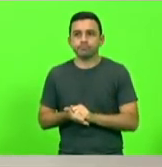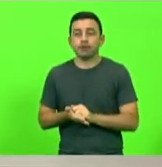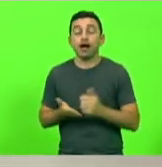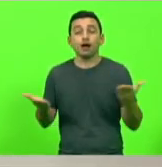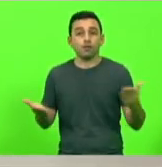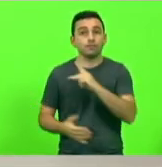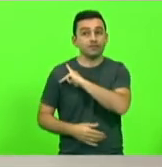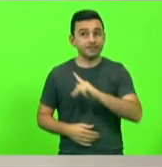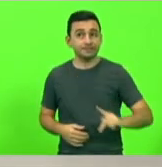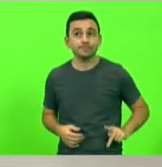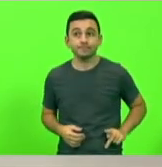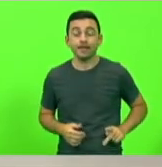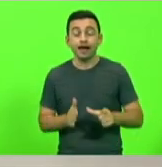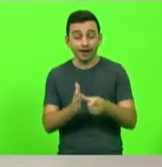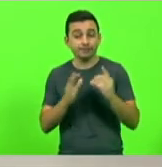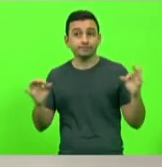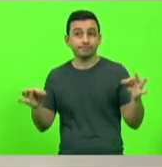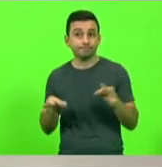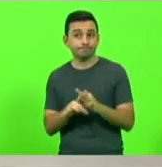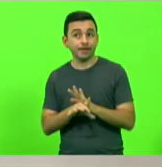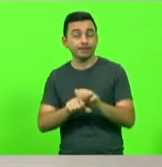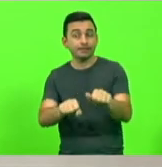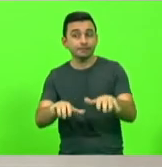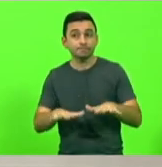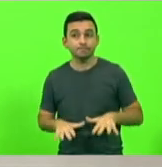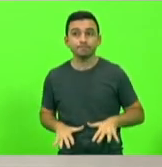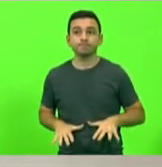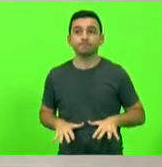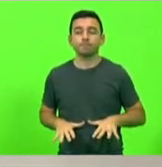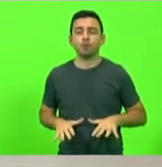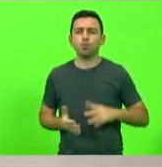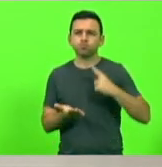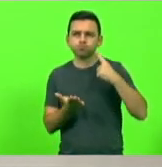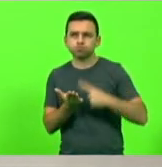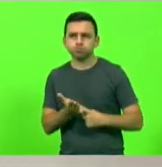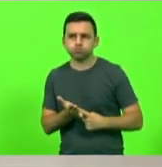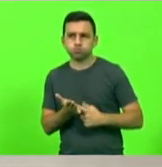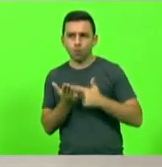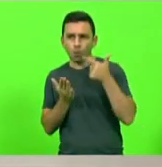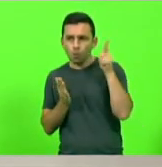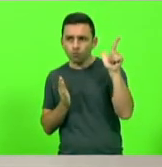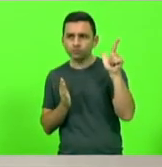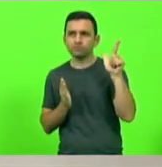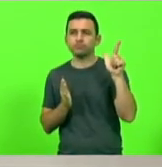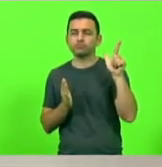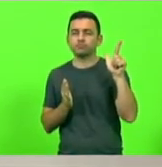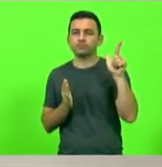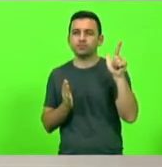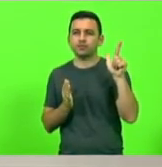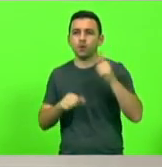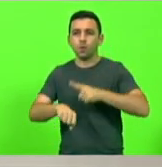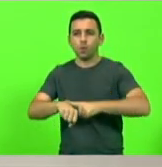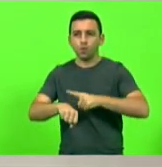esta presidência, antes de encerrar a sessão, convoca outra ordinária para